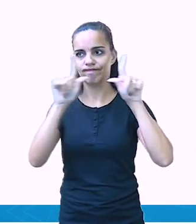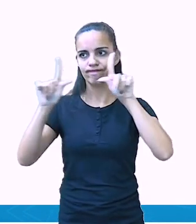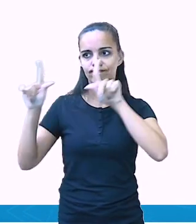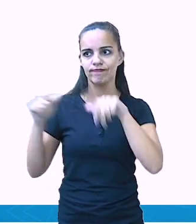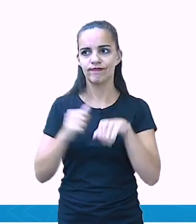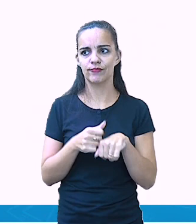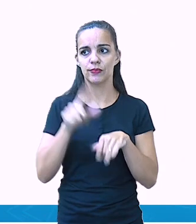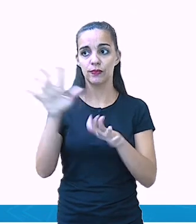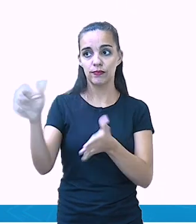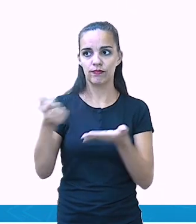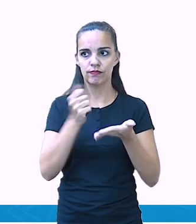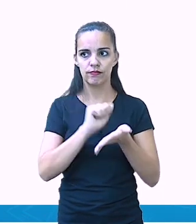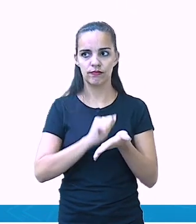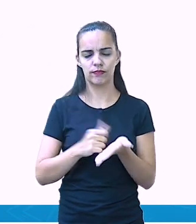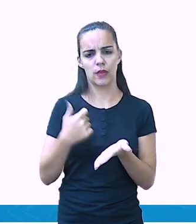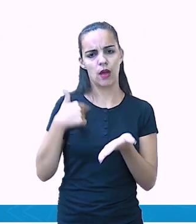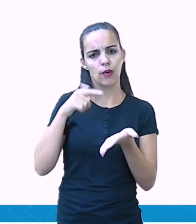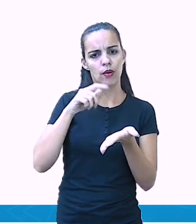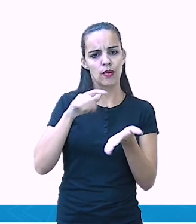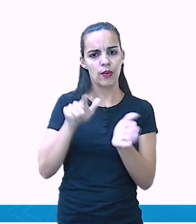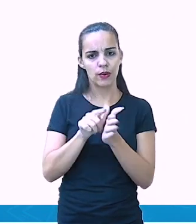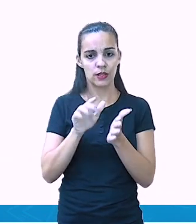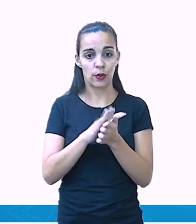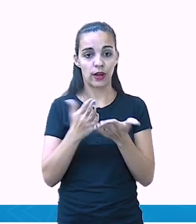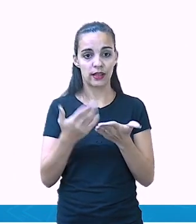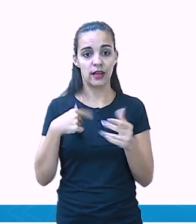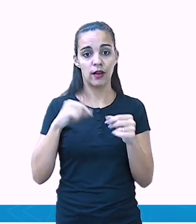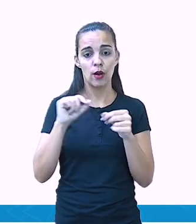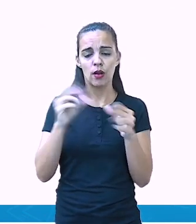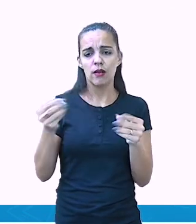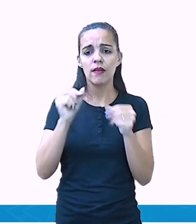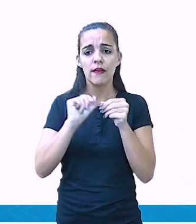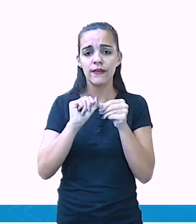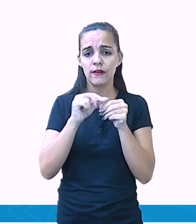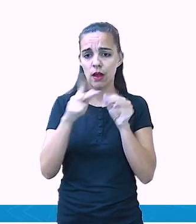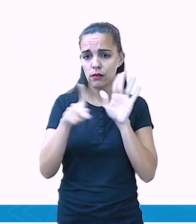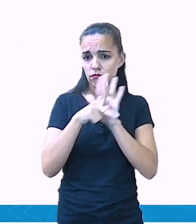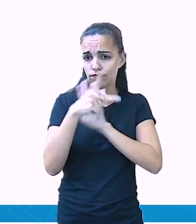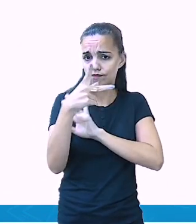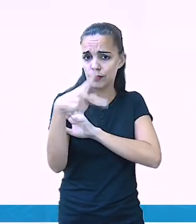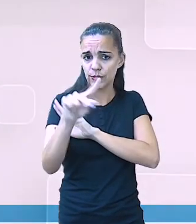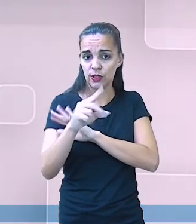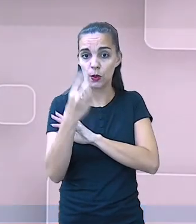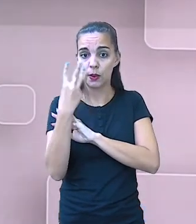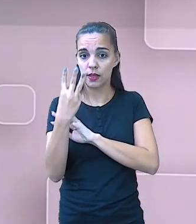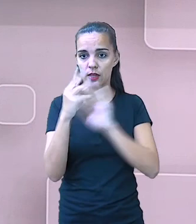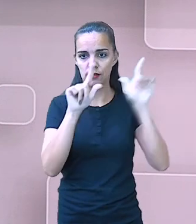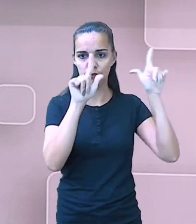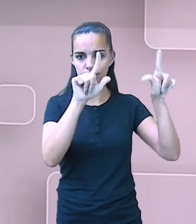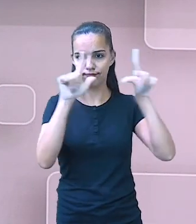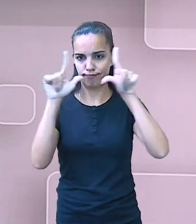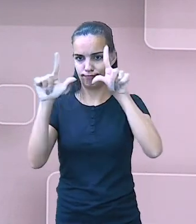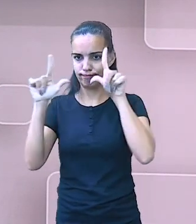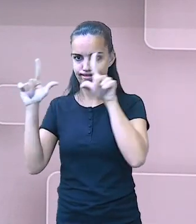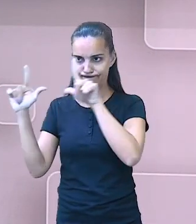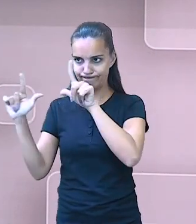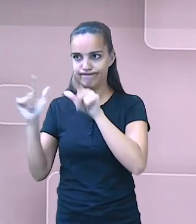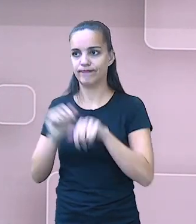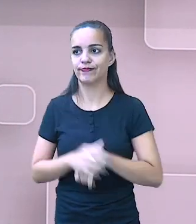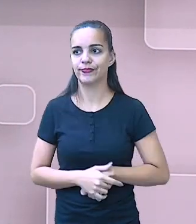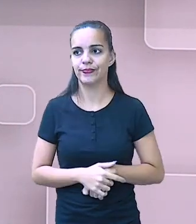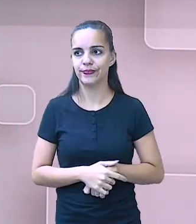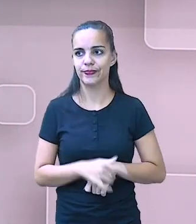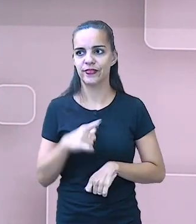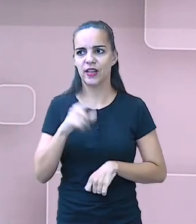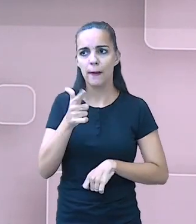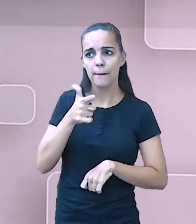caderno monte uma tirinha com 3 cenas. Então é importante que você desenhe 3 quadradinhos e que você